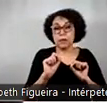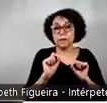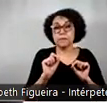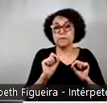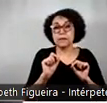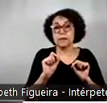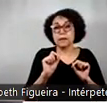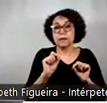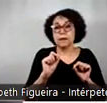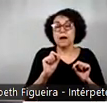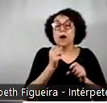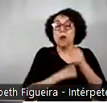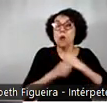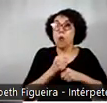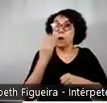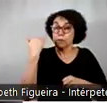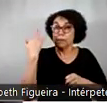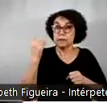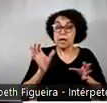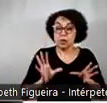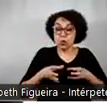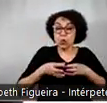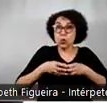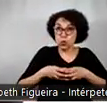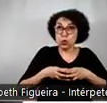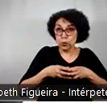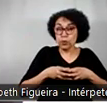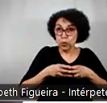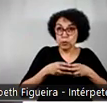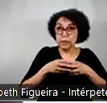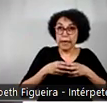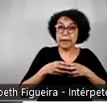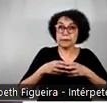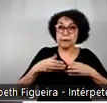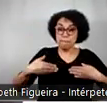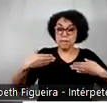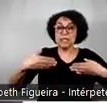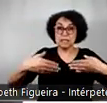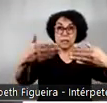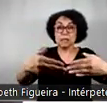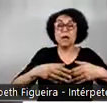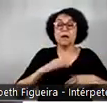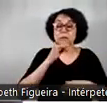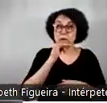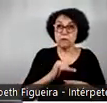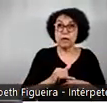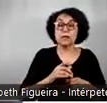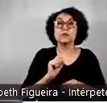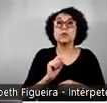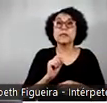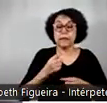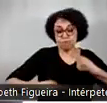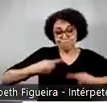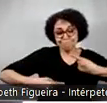interministerial, no ano passado, né, para poder discutir, né, a aplicabilidade, né, desse artigo. E nesse ano a gente